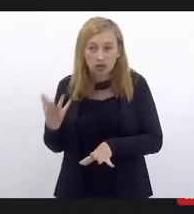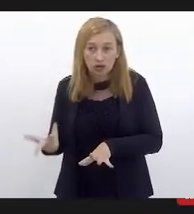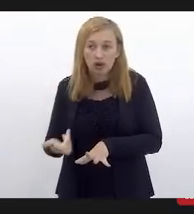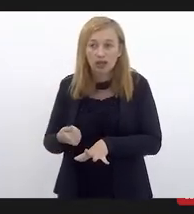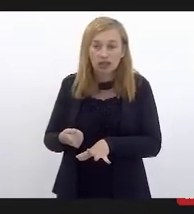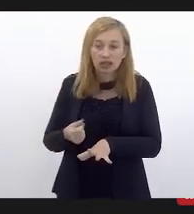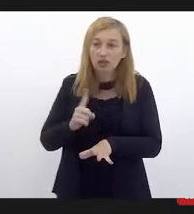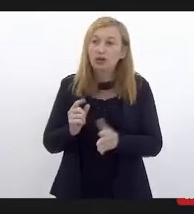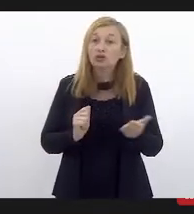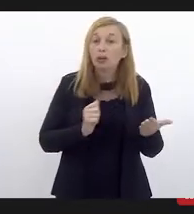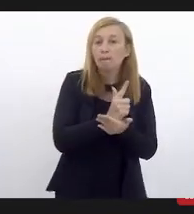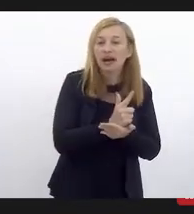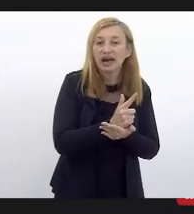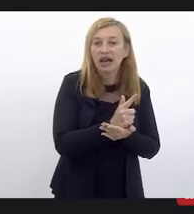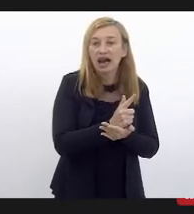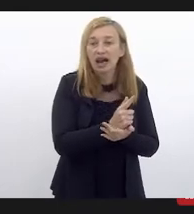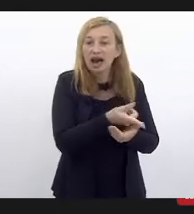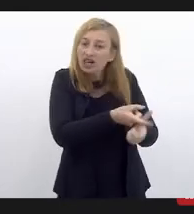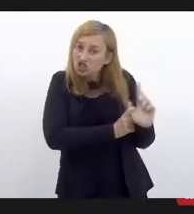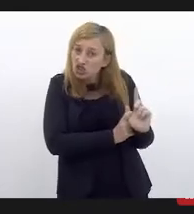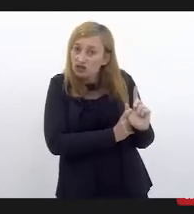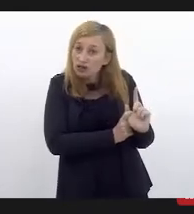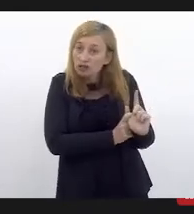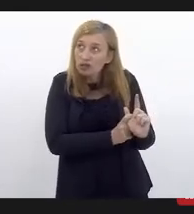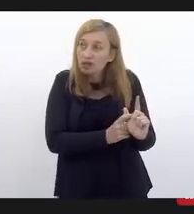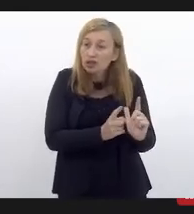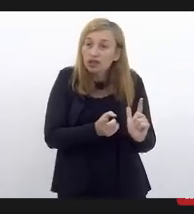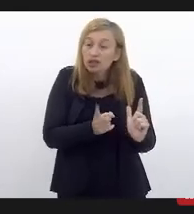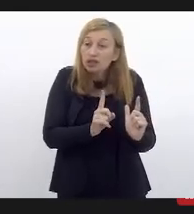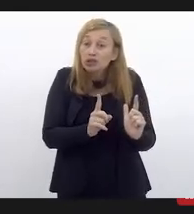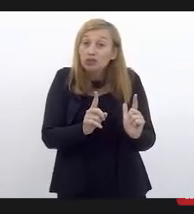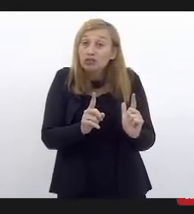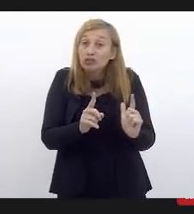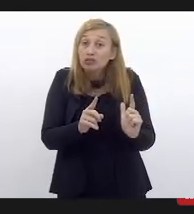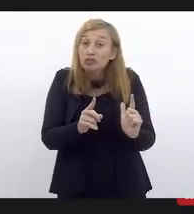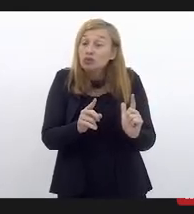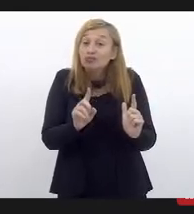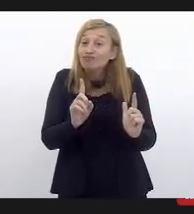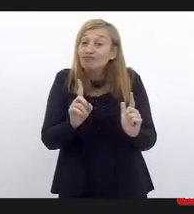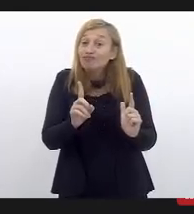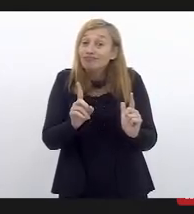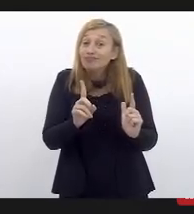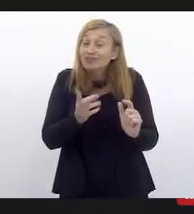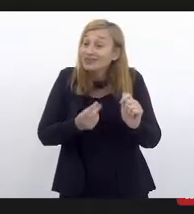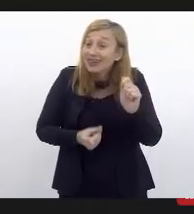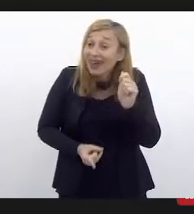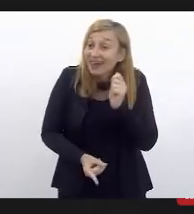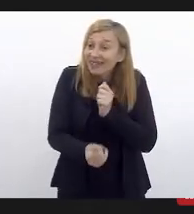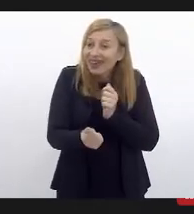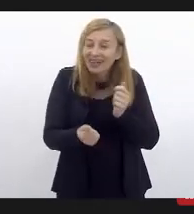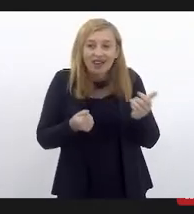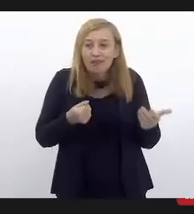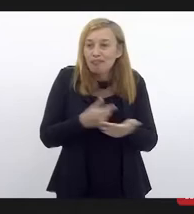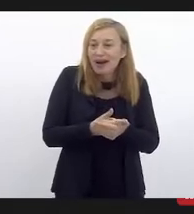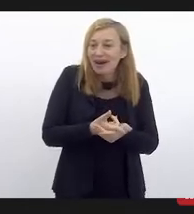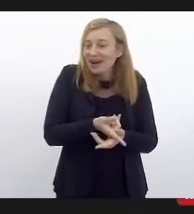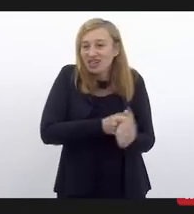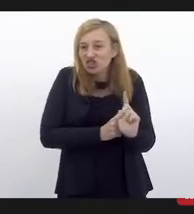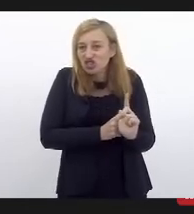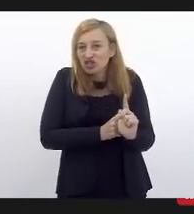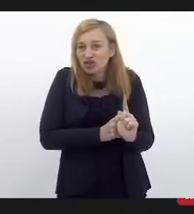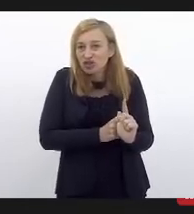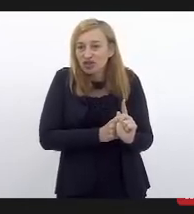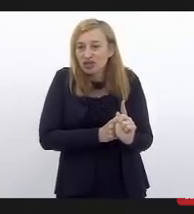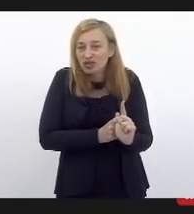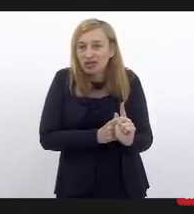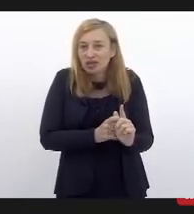para pagar só o serviço da dívida, que é impagável. Com a taxa de juros crescendo sempre acima do crescimento do PIB, a dívida vai